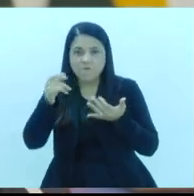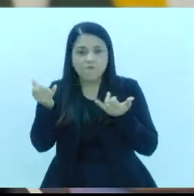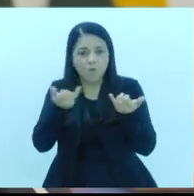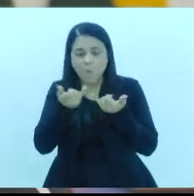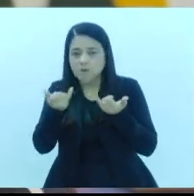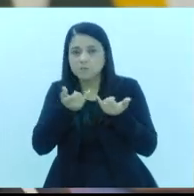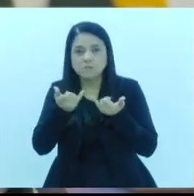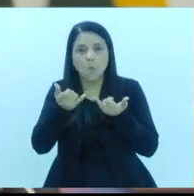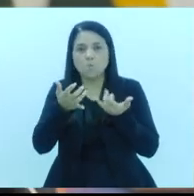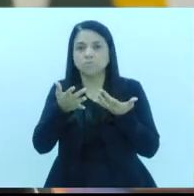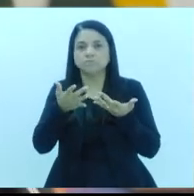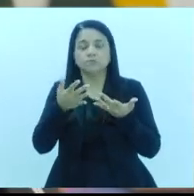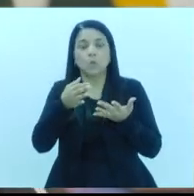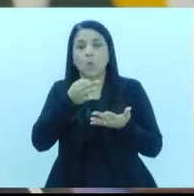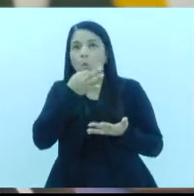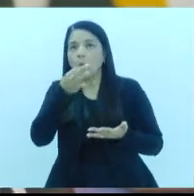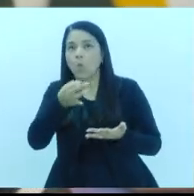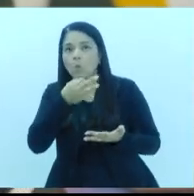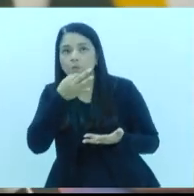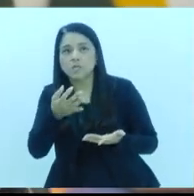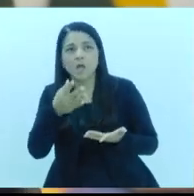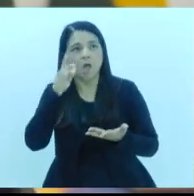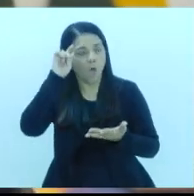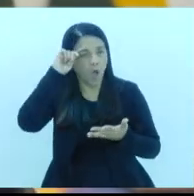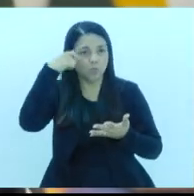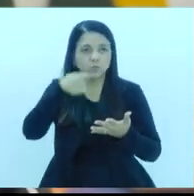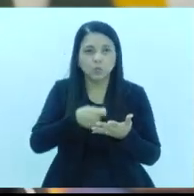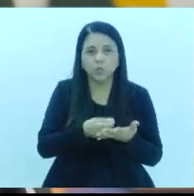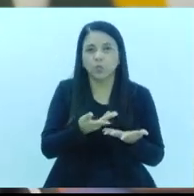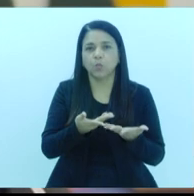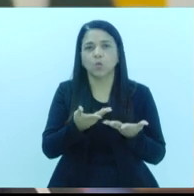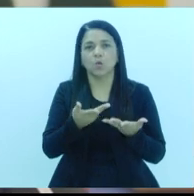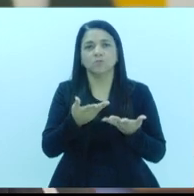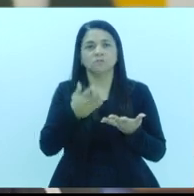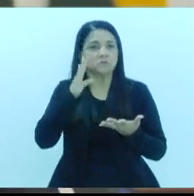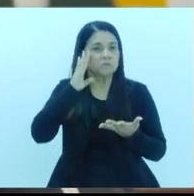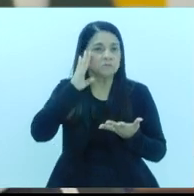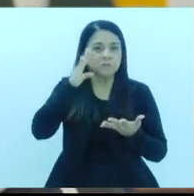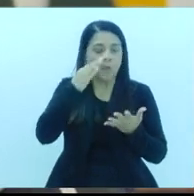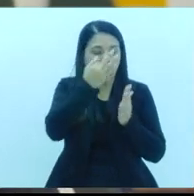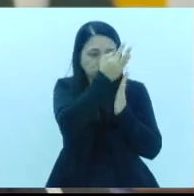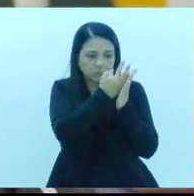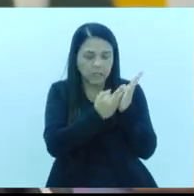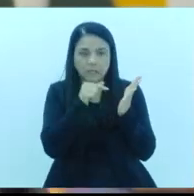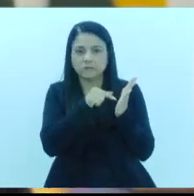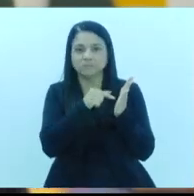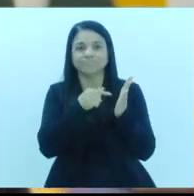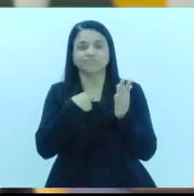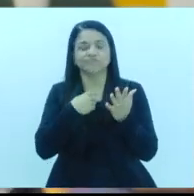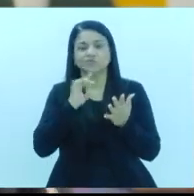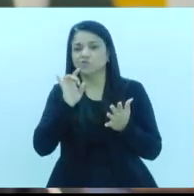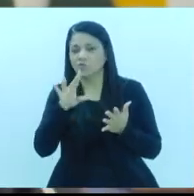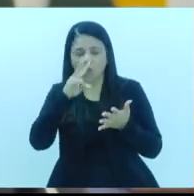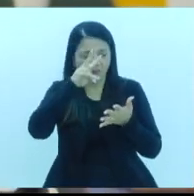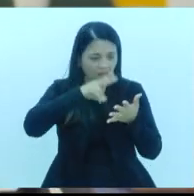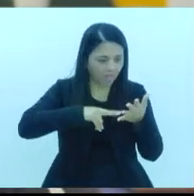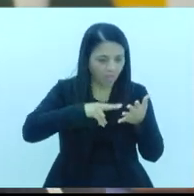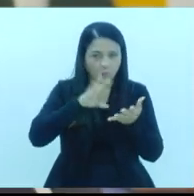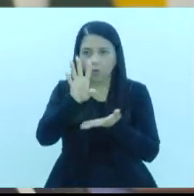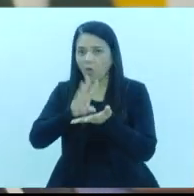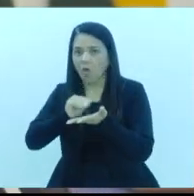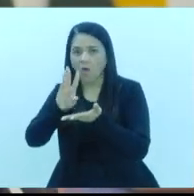daquele texto, a opinião do autor, os principais elementos. Ou seja, eles são ledores e copistas, não